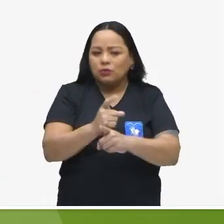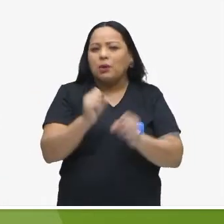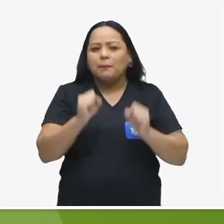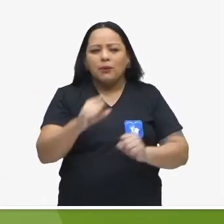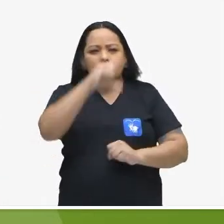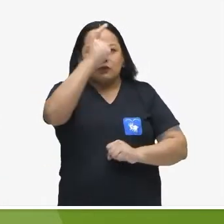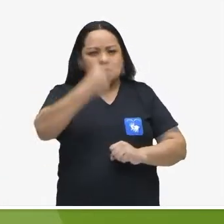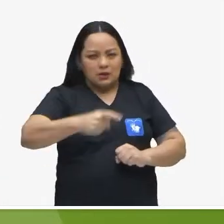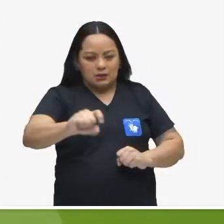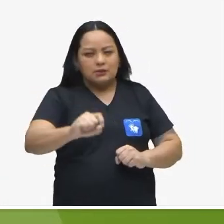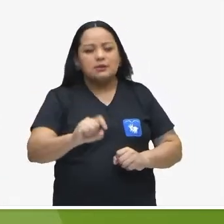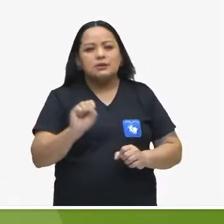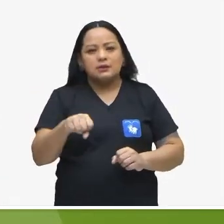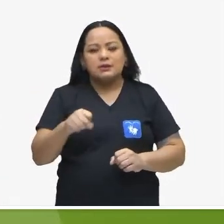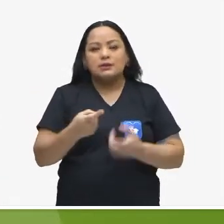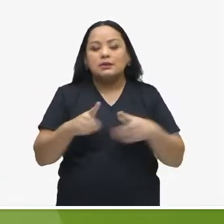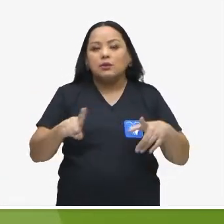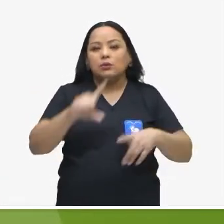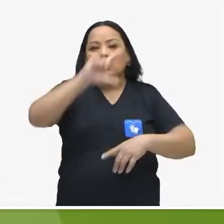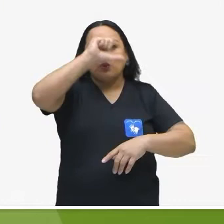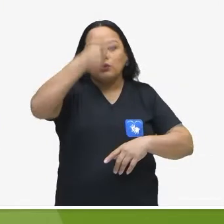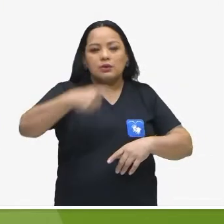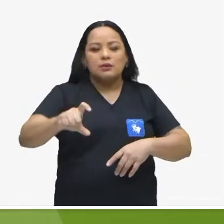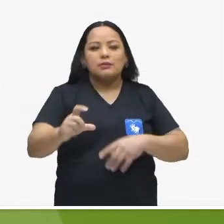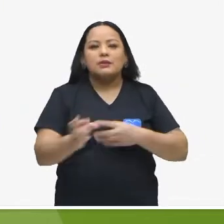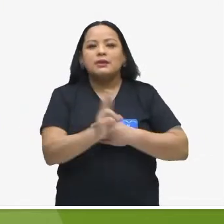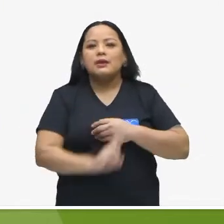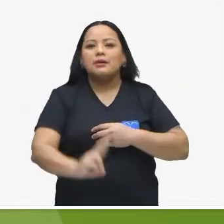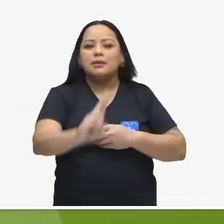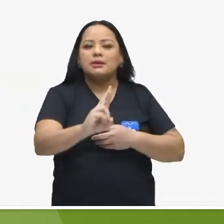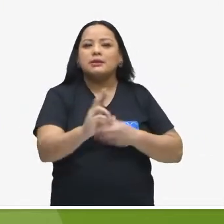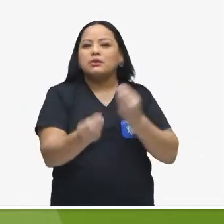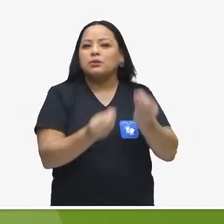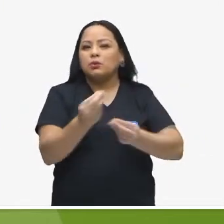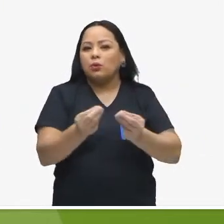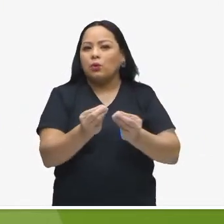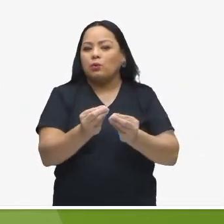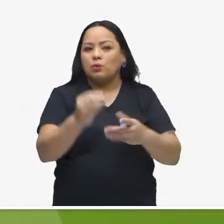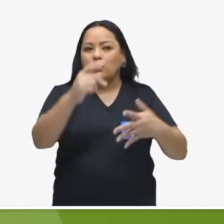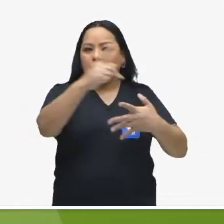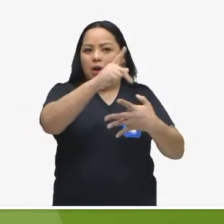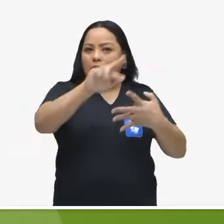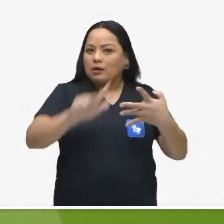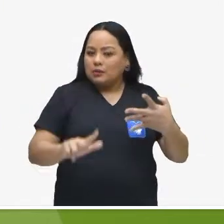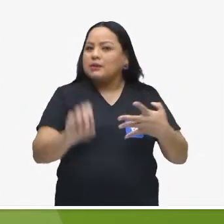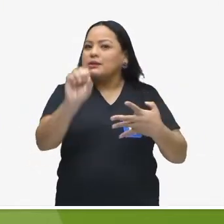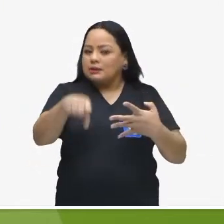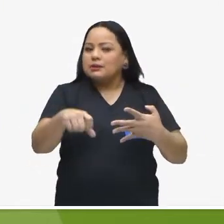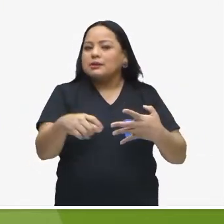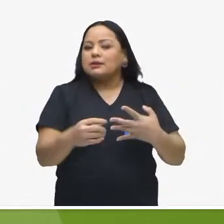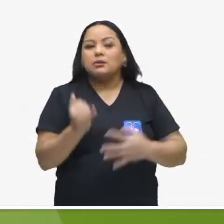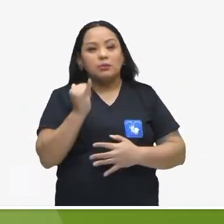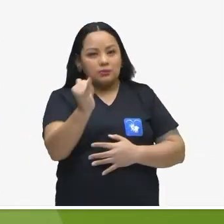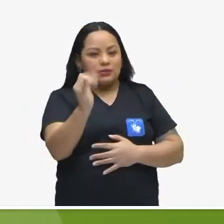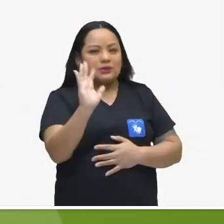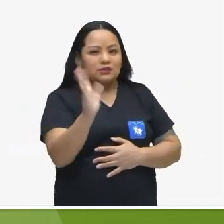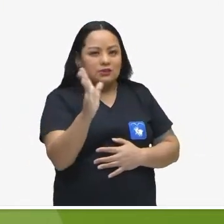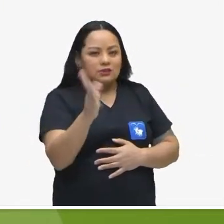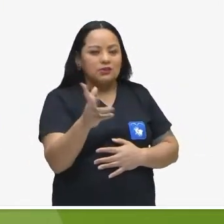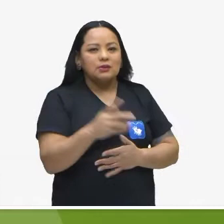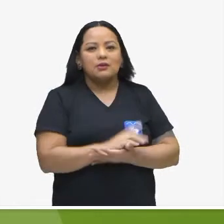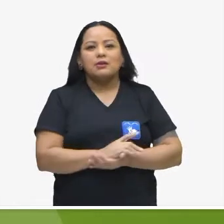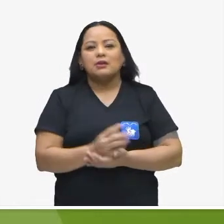elefantes. E os elefantes, eles são representantes de uma espécie, certo? Como eu disse para vocês,